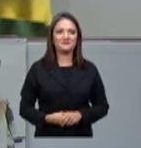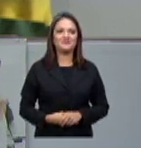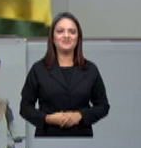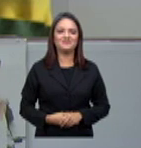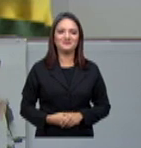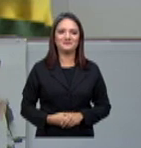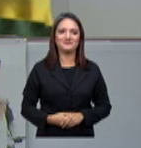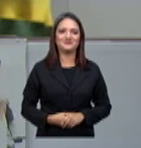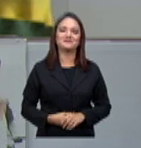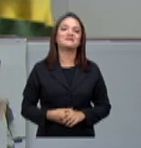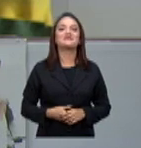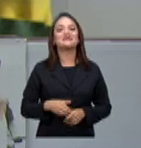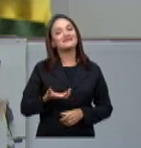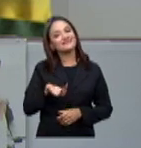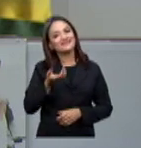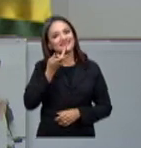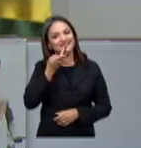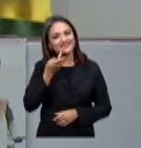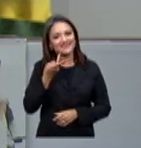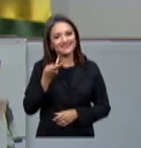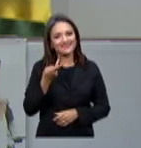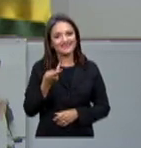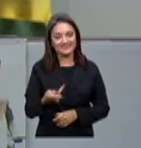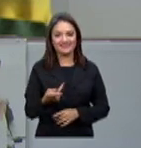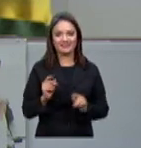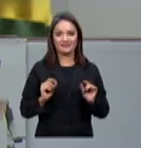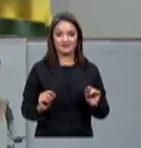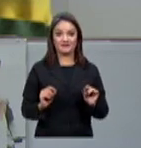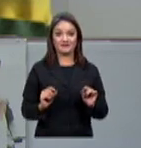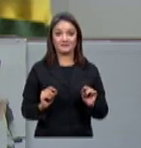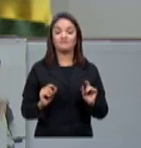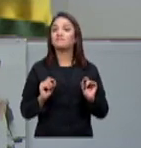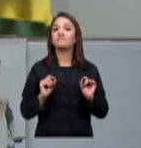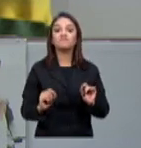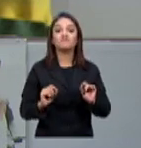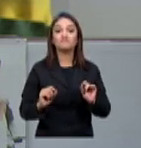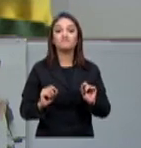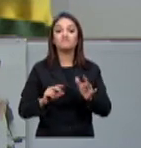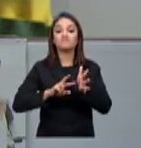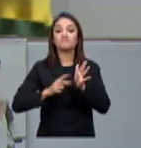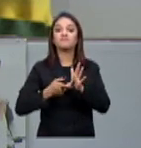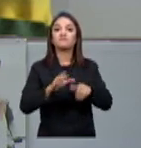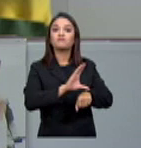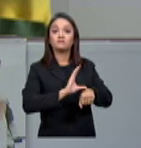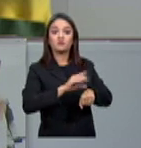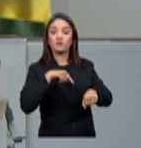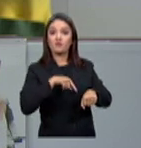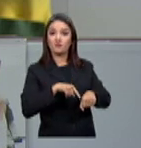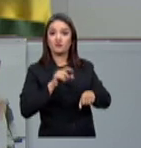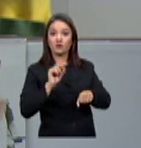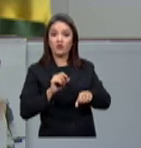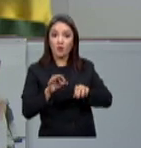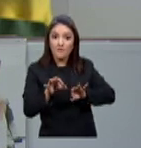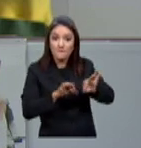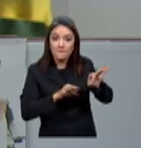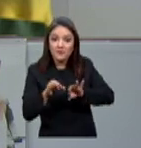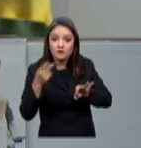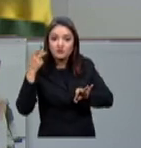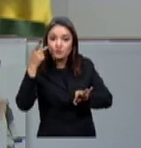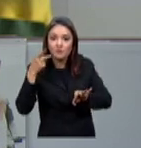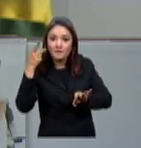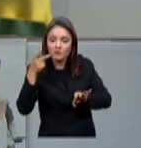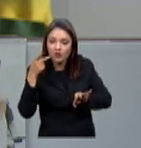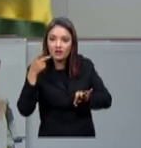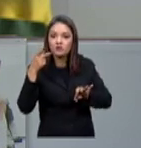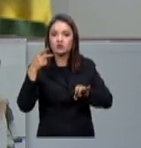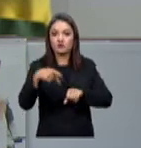presidente de afirmar o reafirmar o que é uma constituição no estatuto jurídico de um projeto político de países